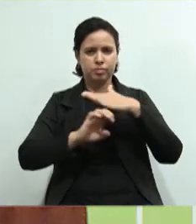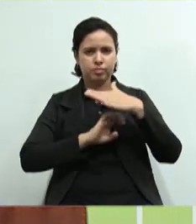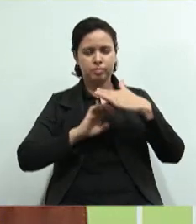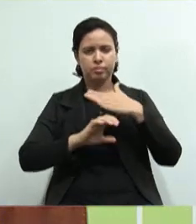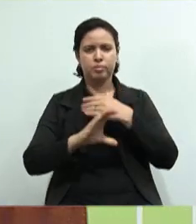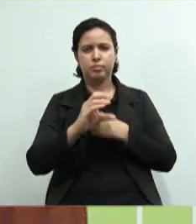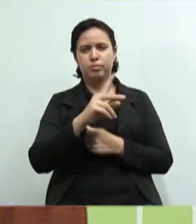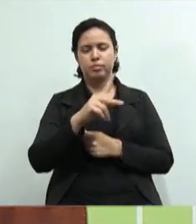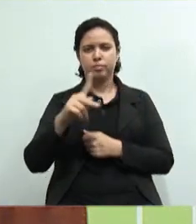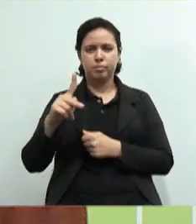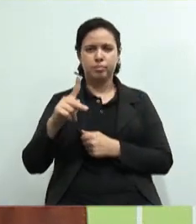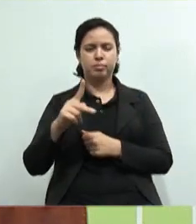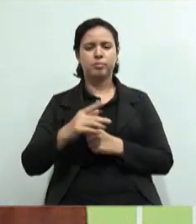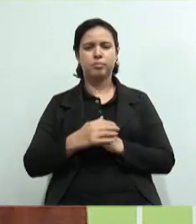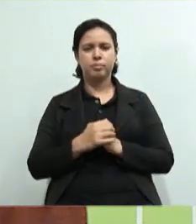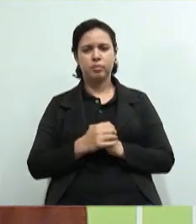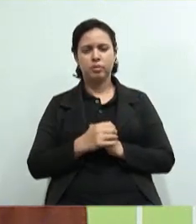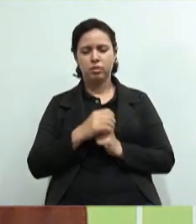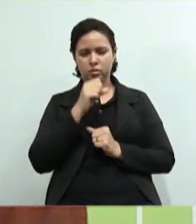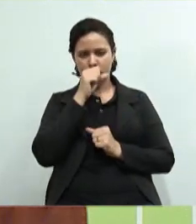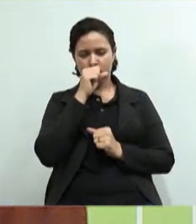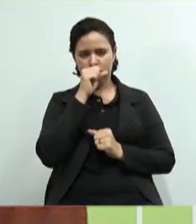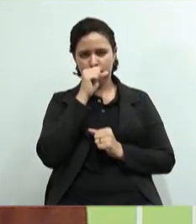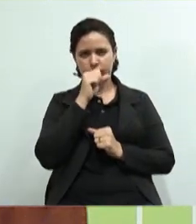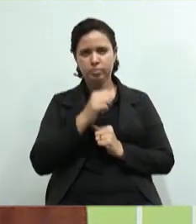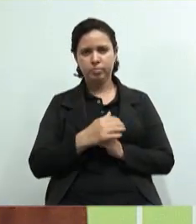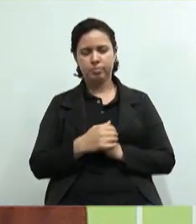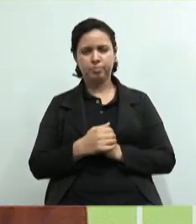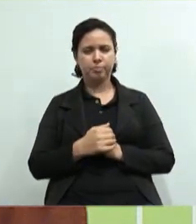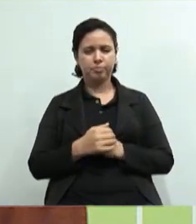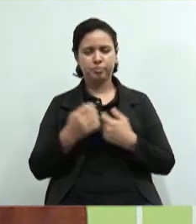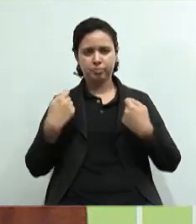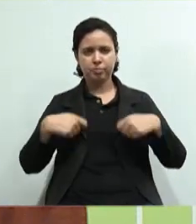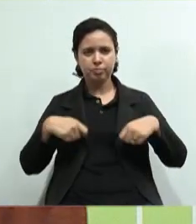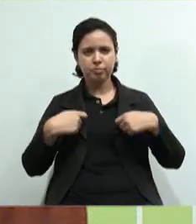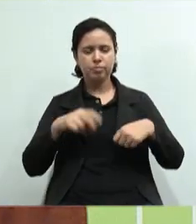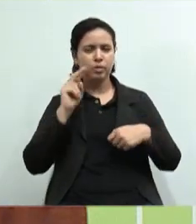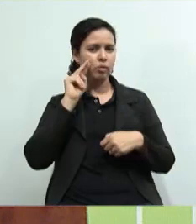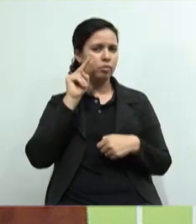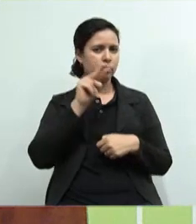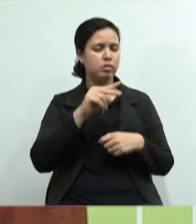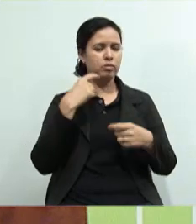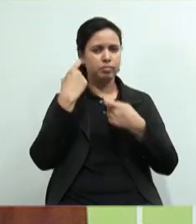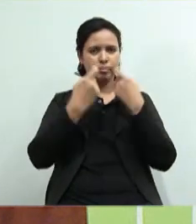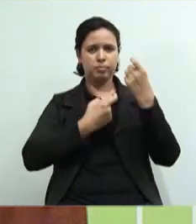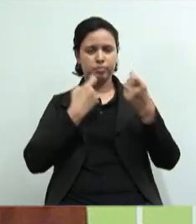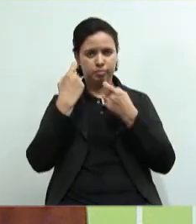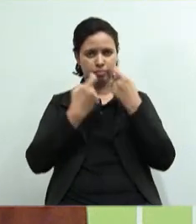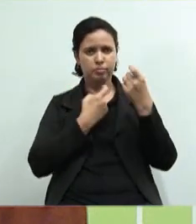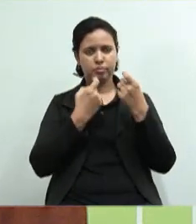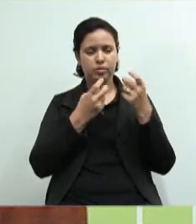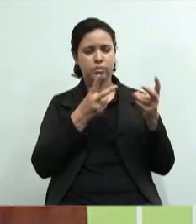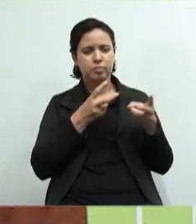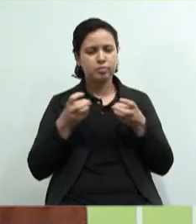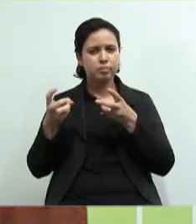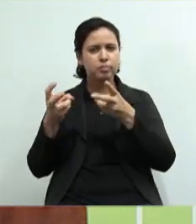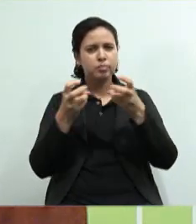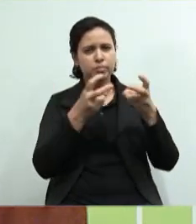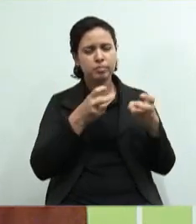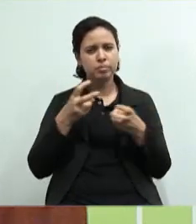certo? Precisa ter um olhar preocupado e observar essas coisas que